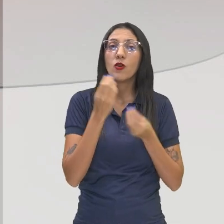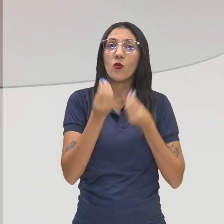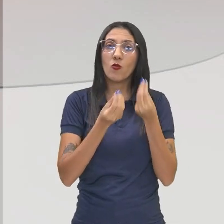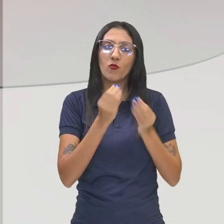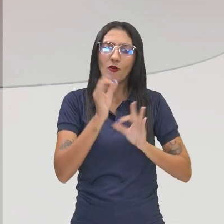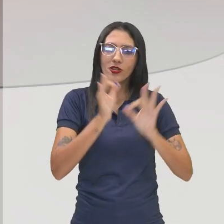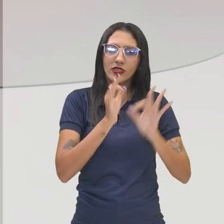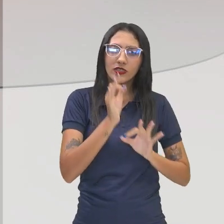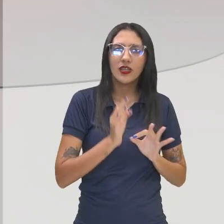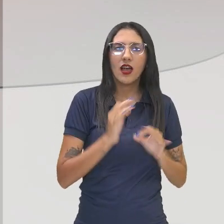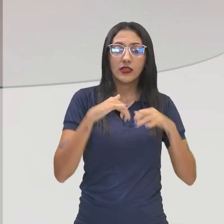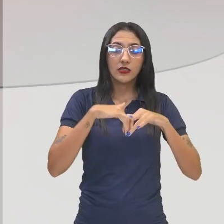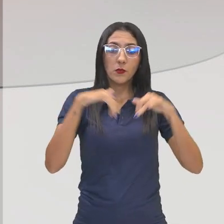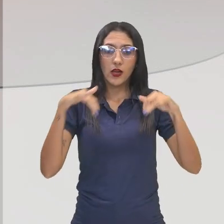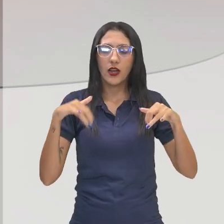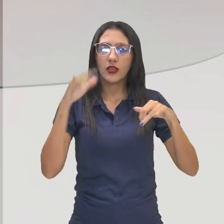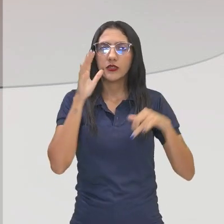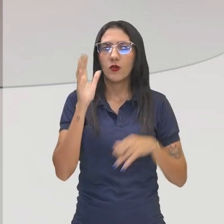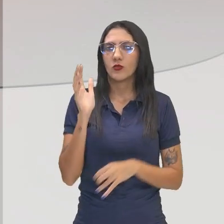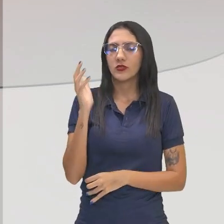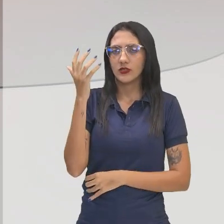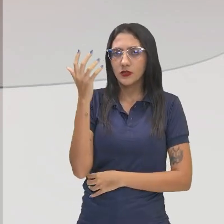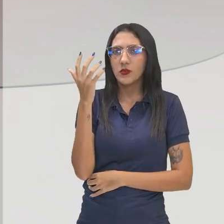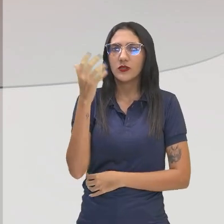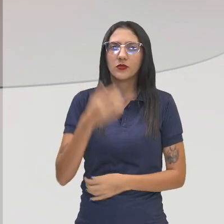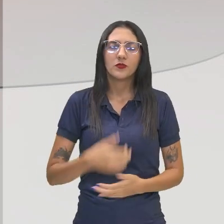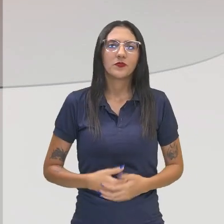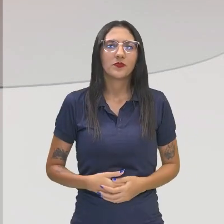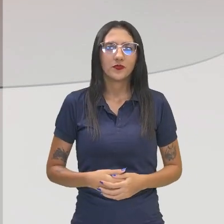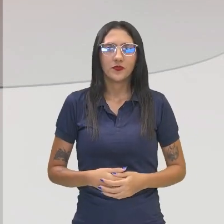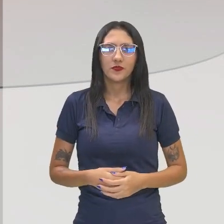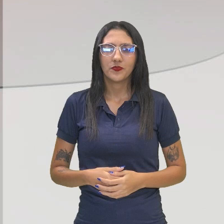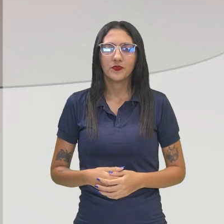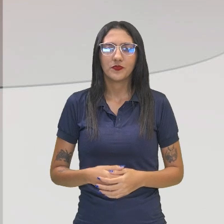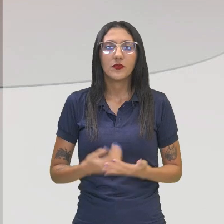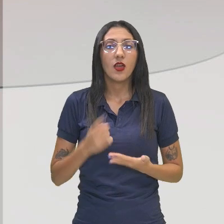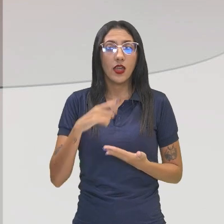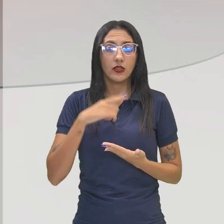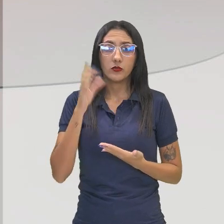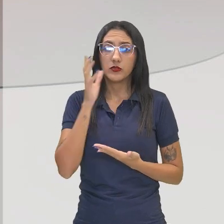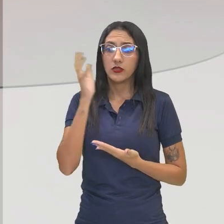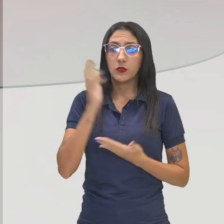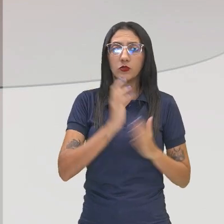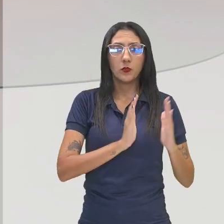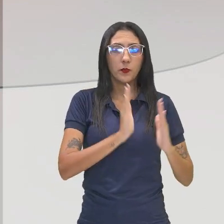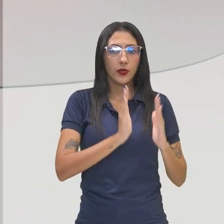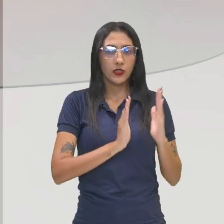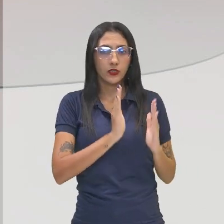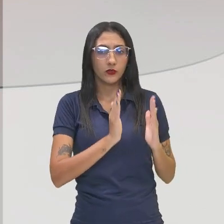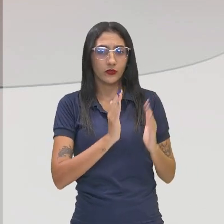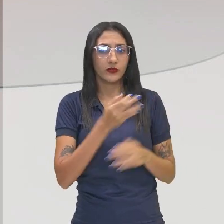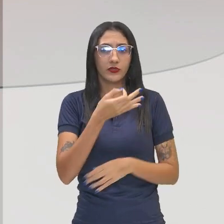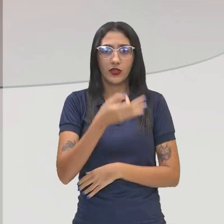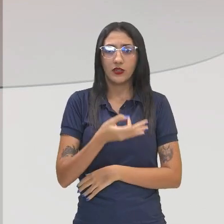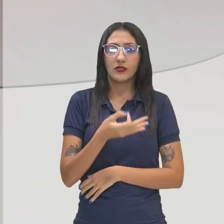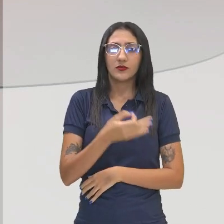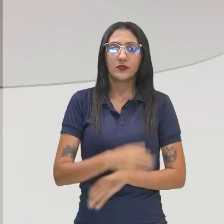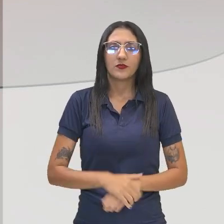dos eventos. Os eventos, eles ocorrem em uma determinada ordem. Então,